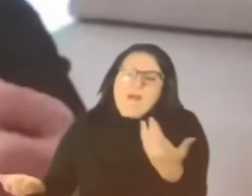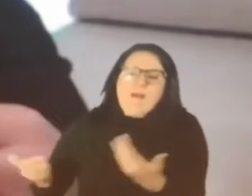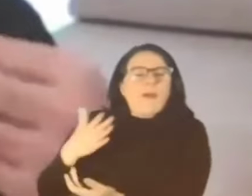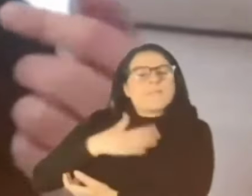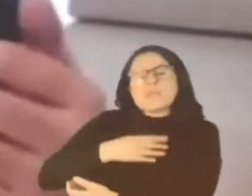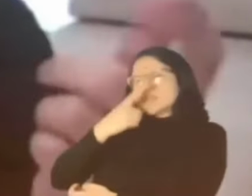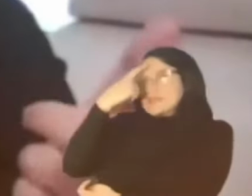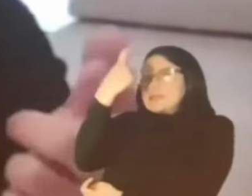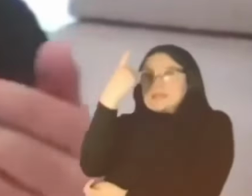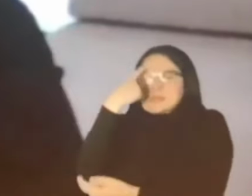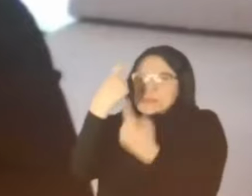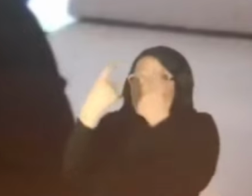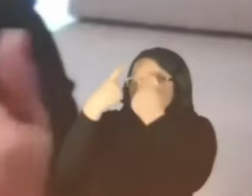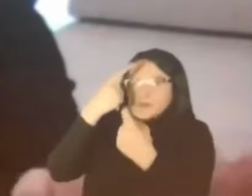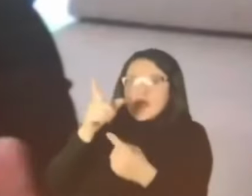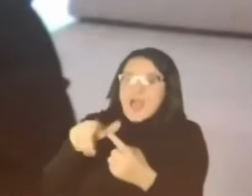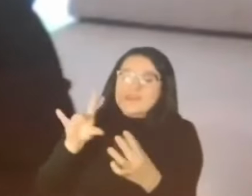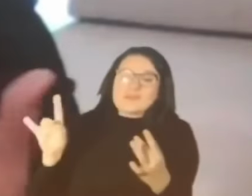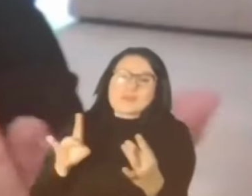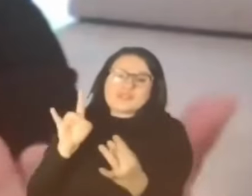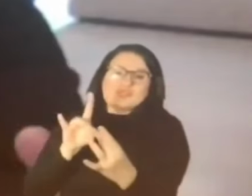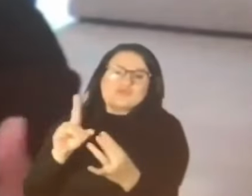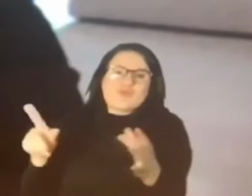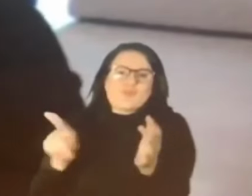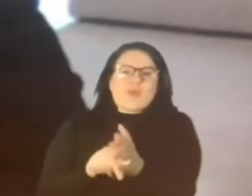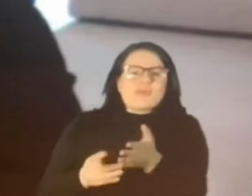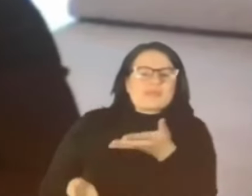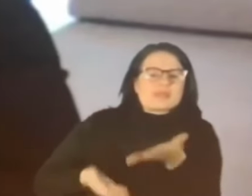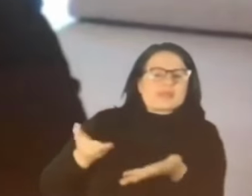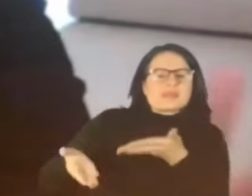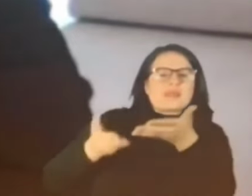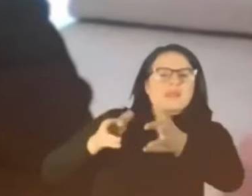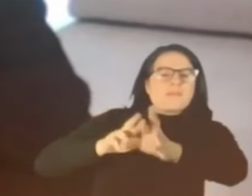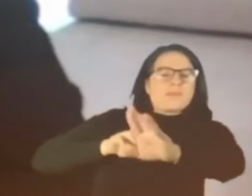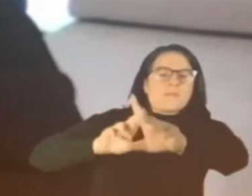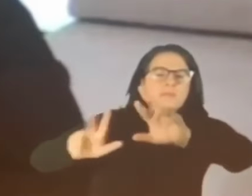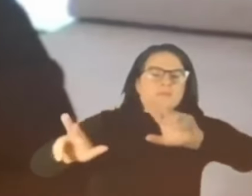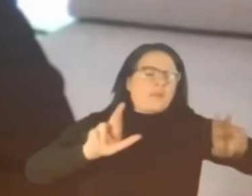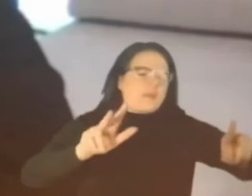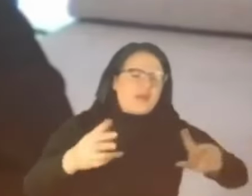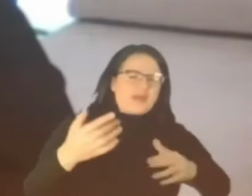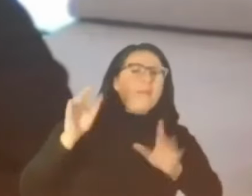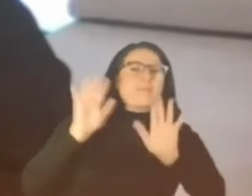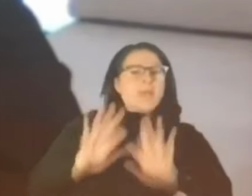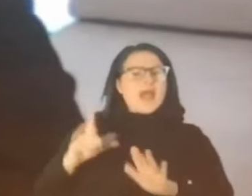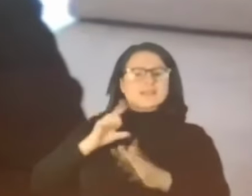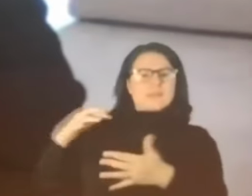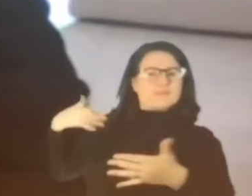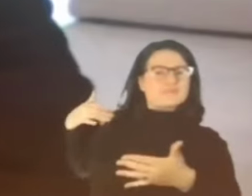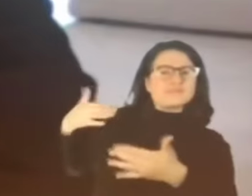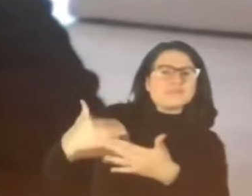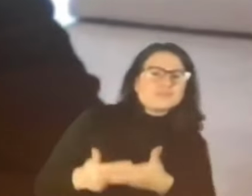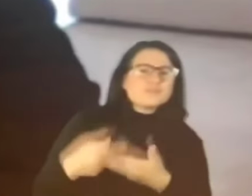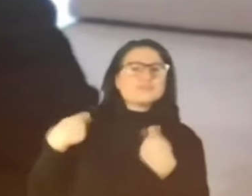casos, por serem muito específicos, passam a ser tratados como se totalmente diferentes fossem. E, portanto,